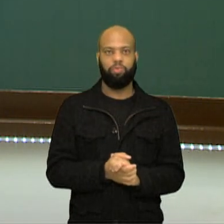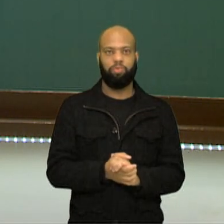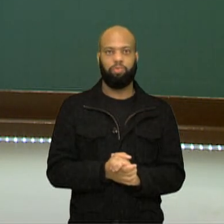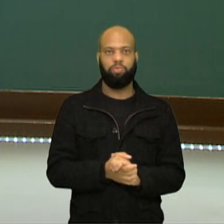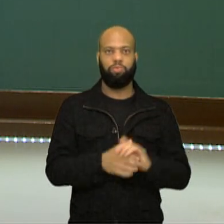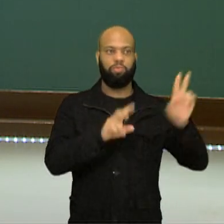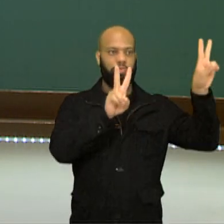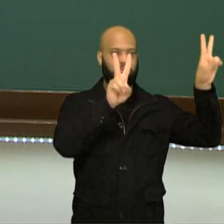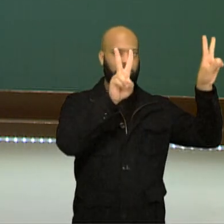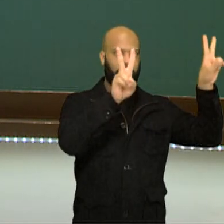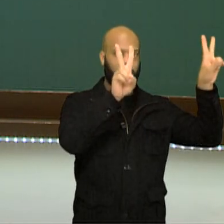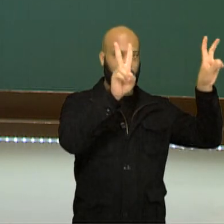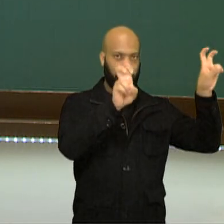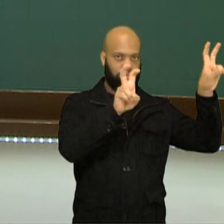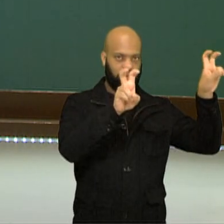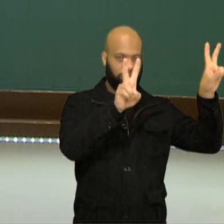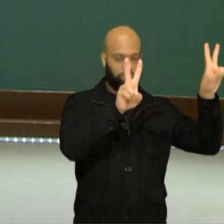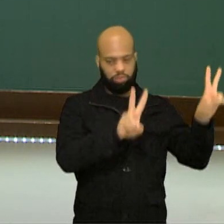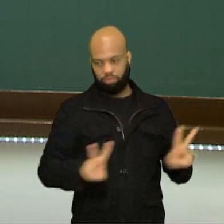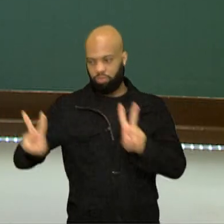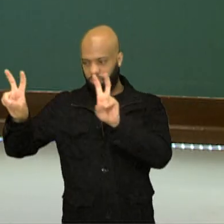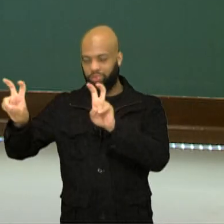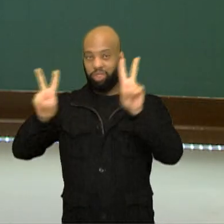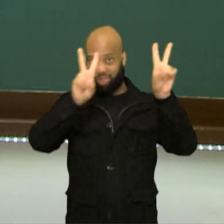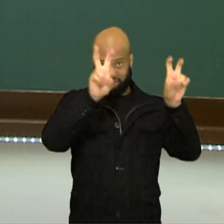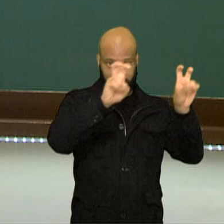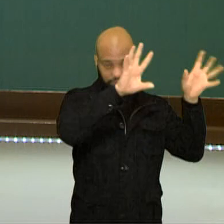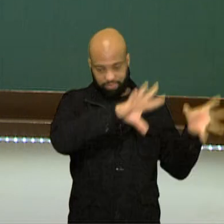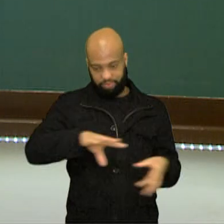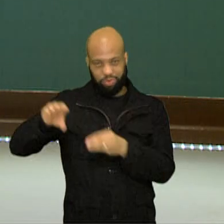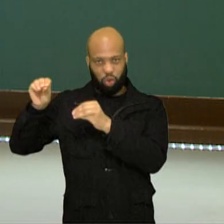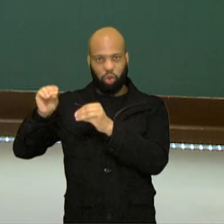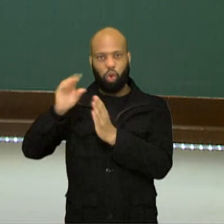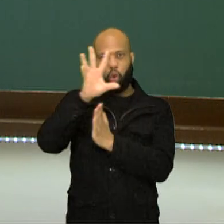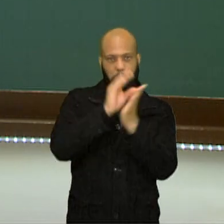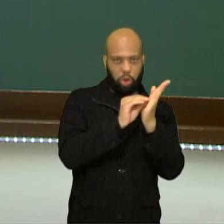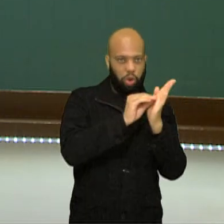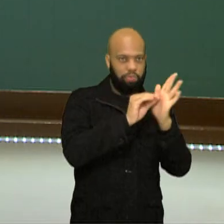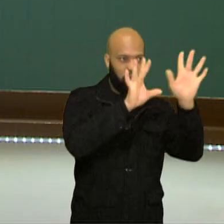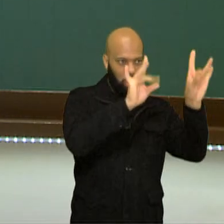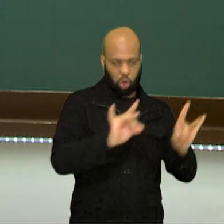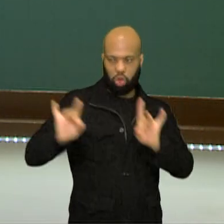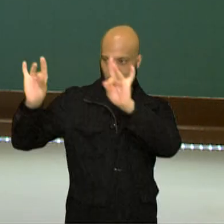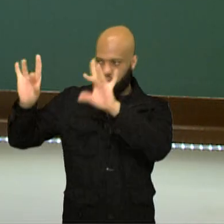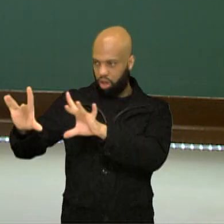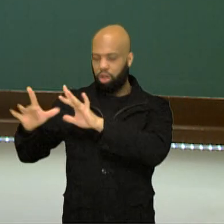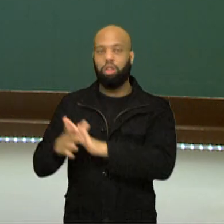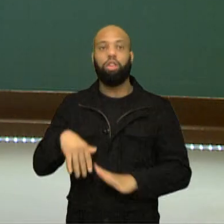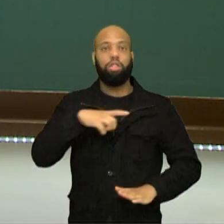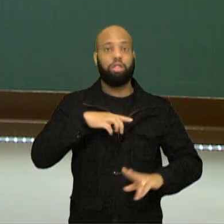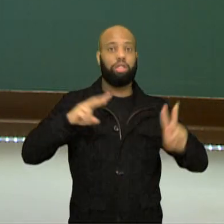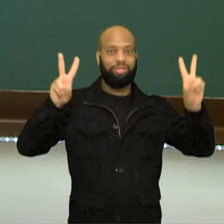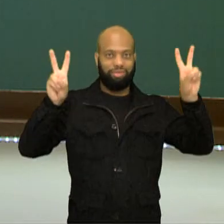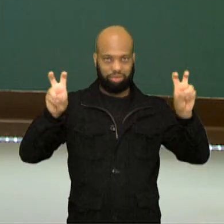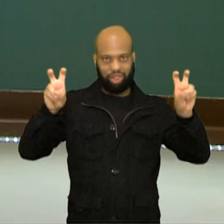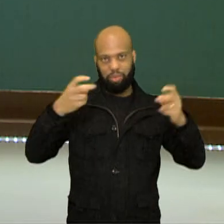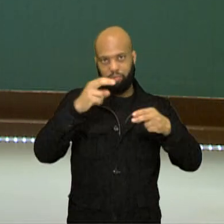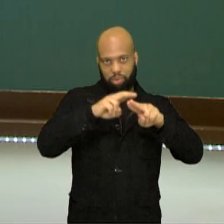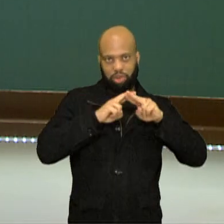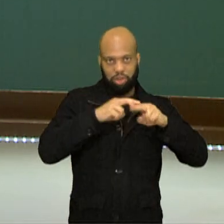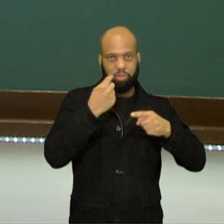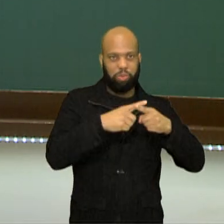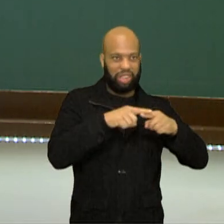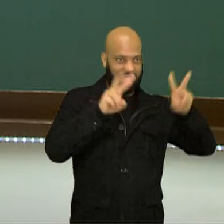de um texto motivador, ele vem marcado graficamente com as aspas, né? E a pergunta era de quem é